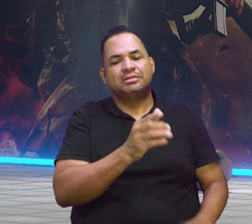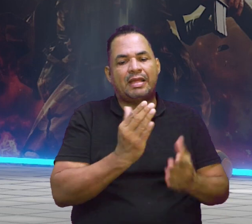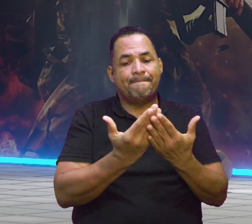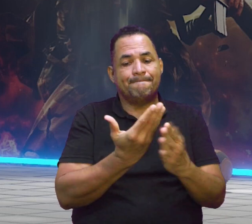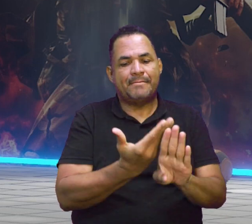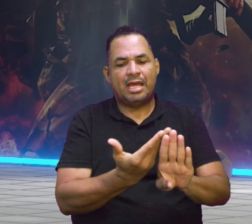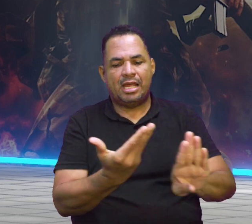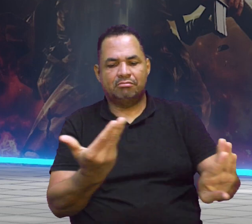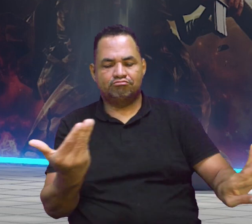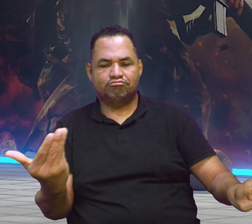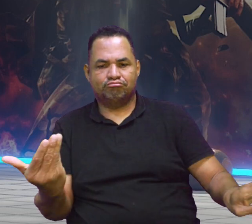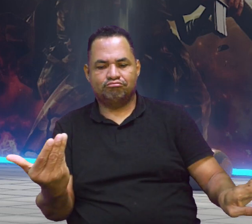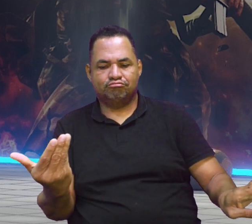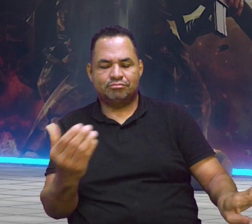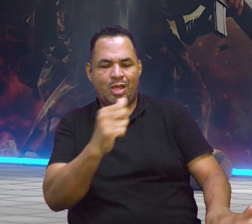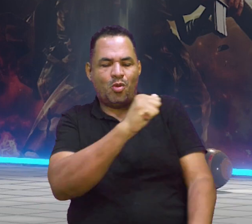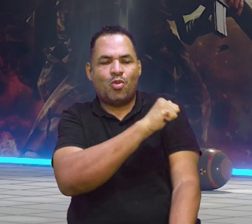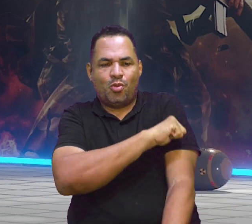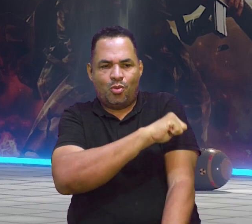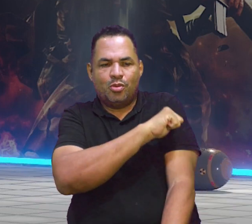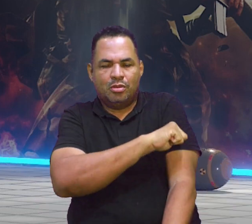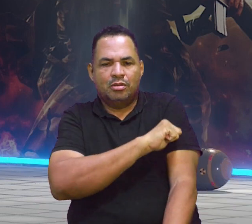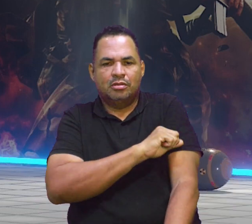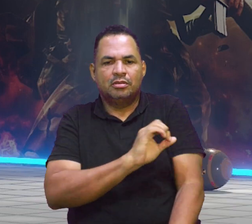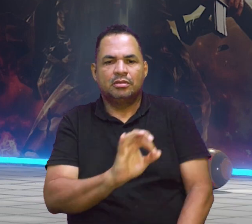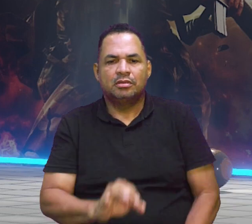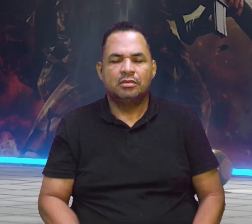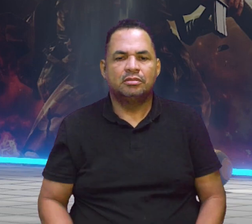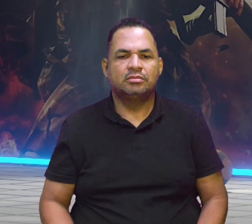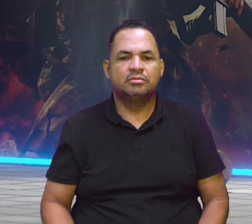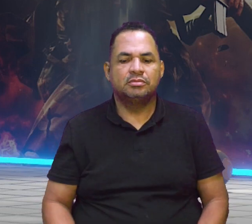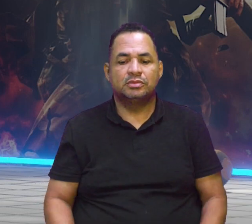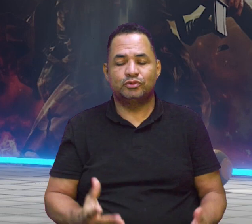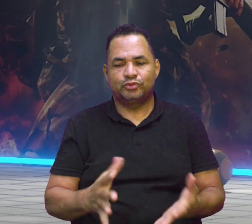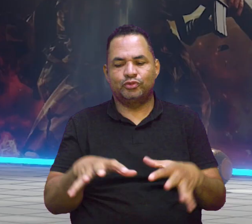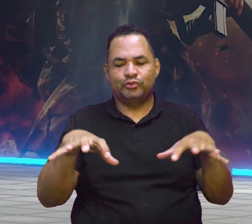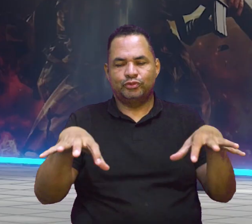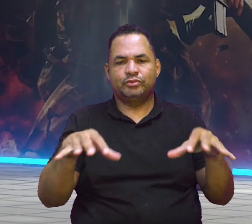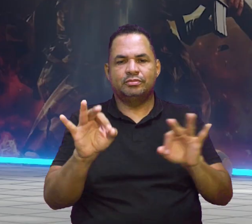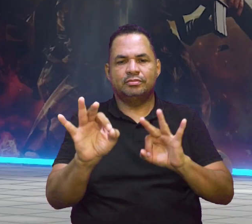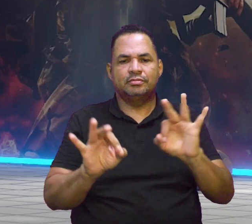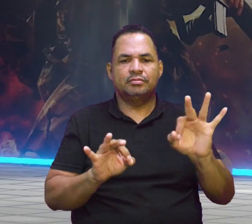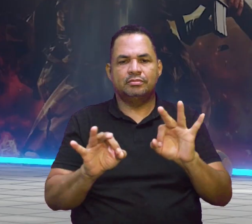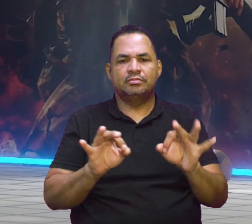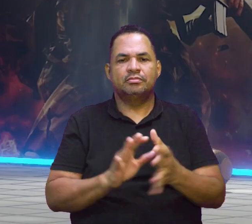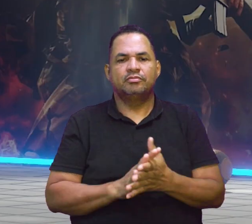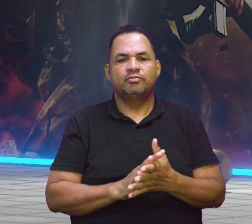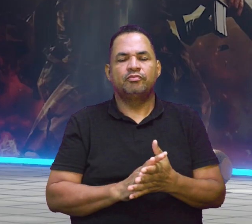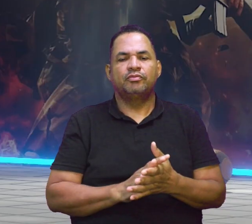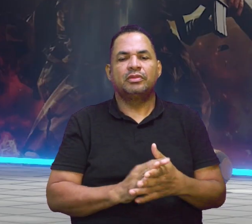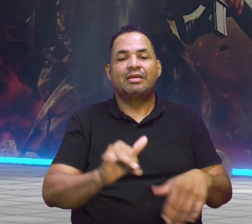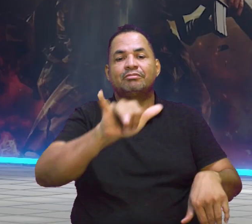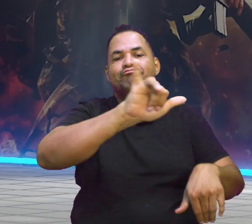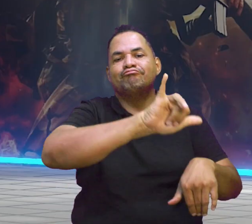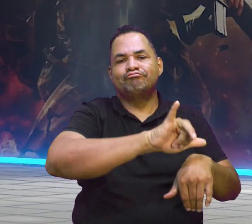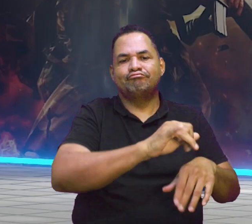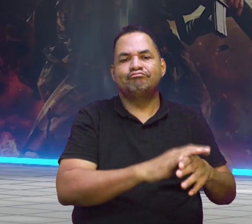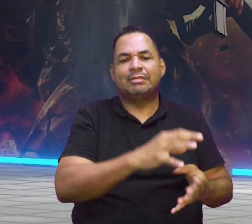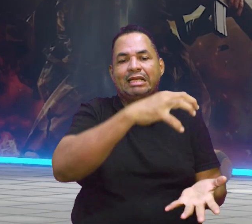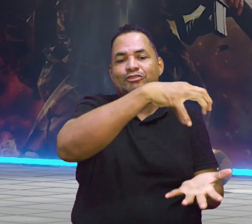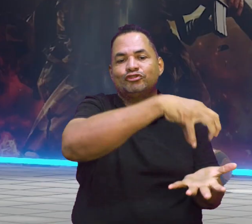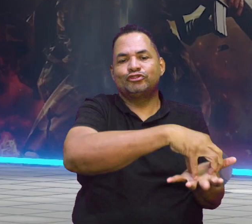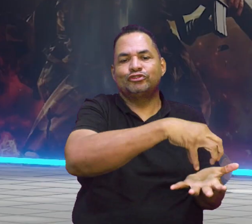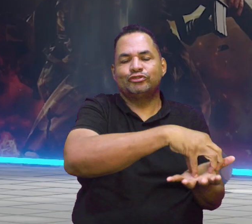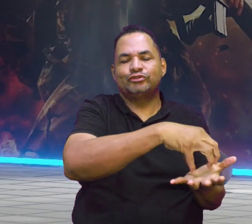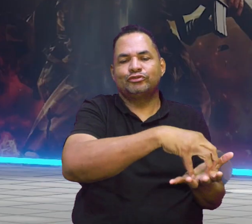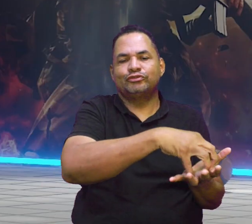esses escravos, ex-escravos, eles moravam no centro do Rio de Janeiro. Então,